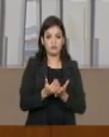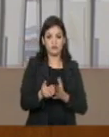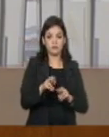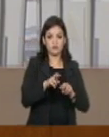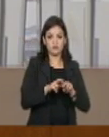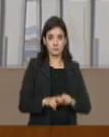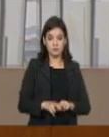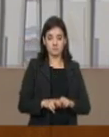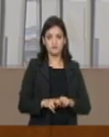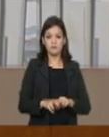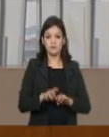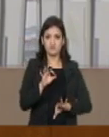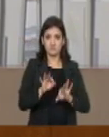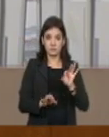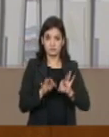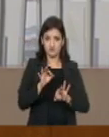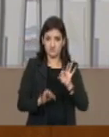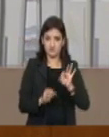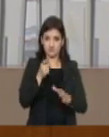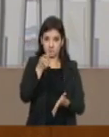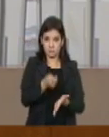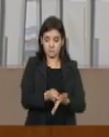Regional Eleitoral do Rio de Janeiro,